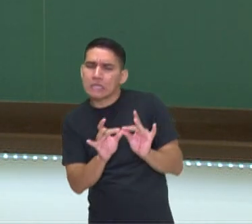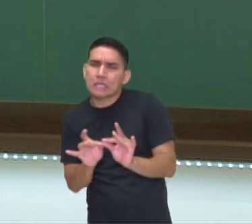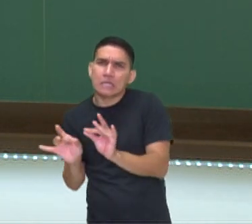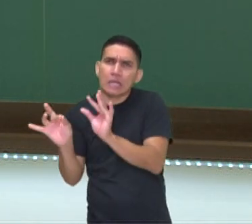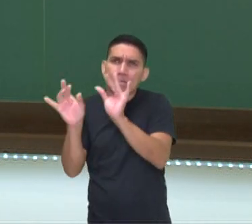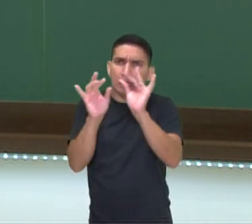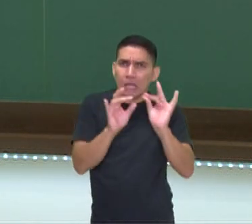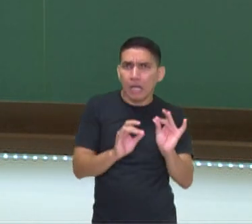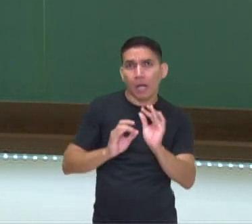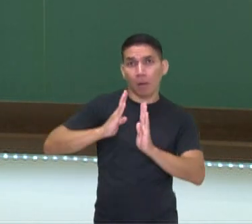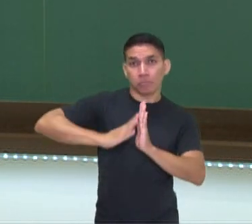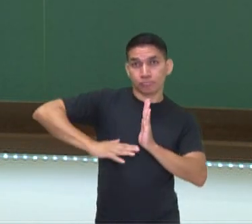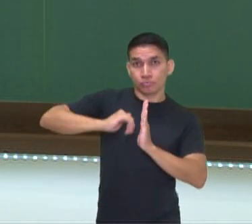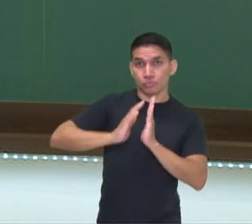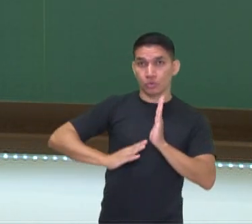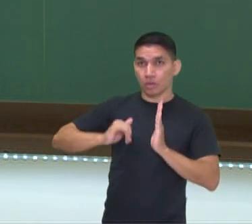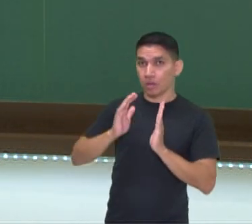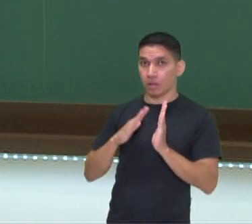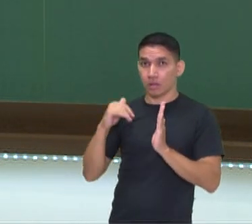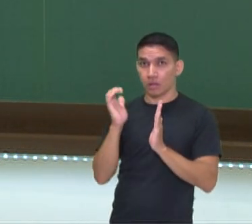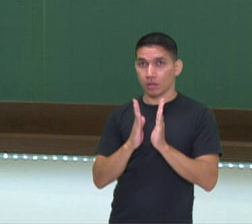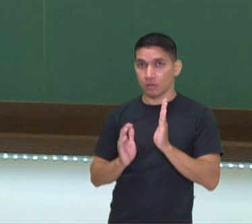no barroco, né,